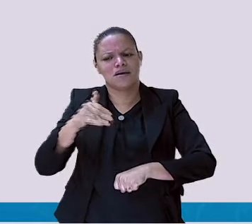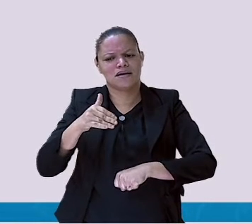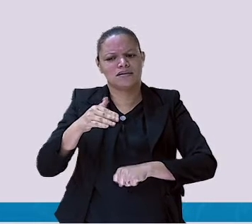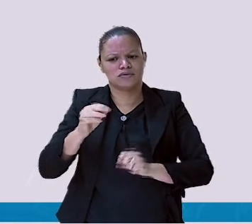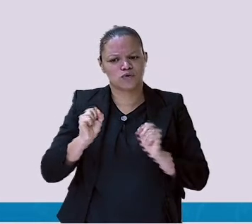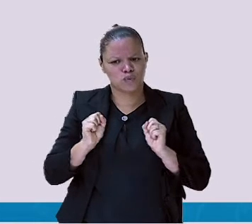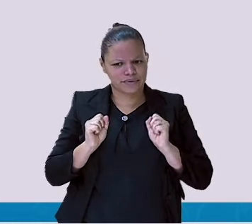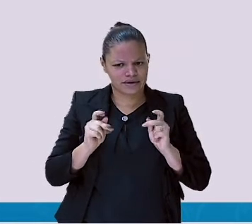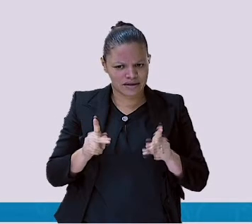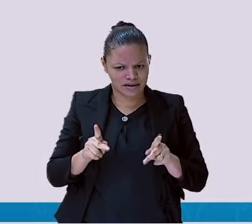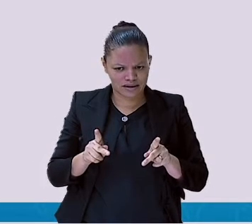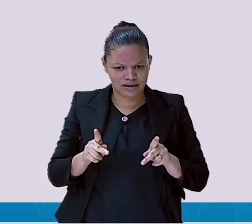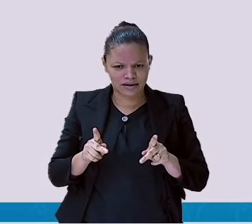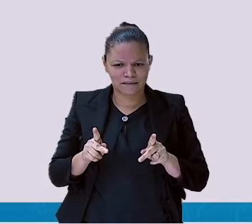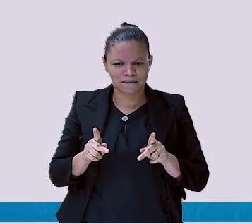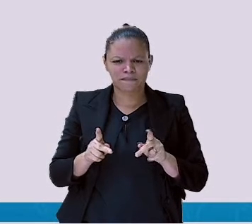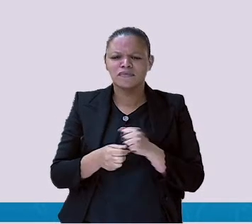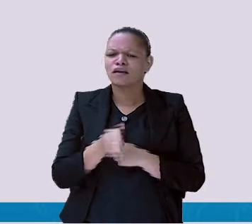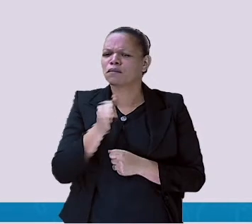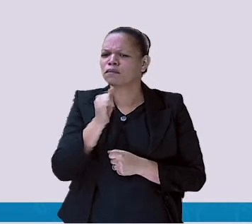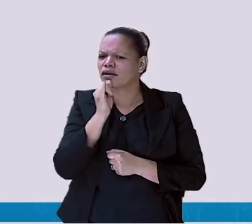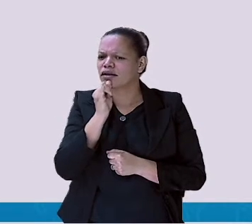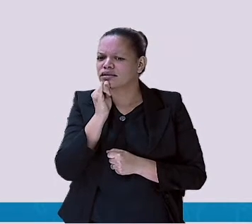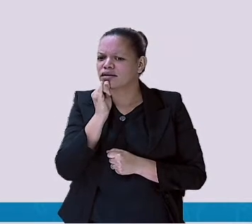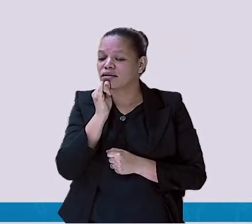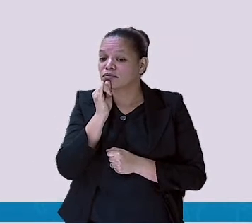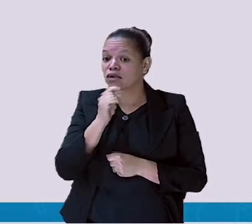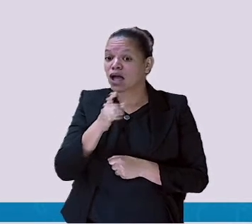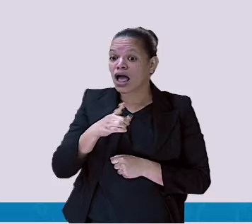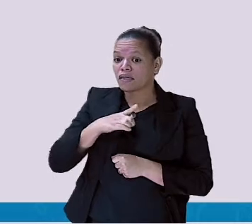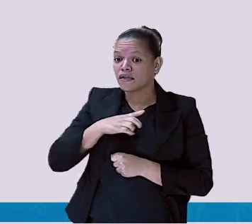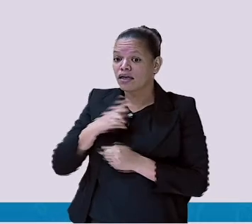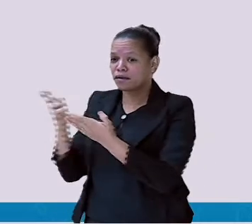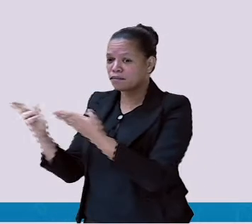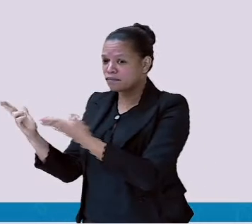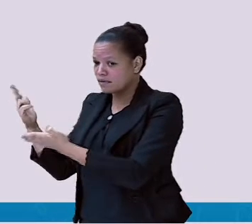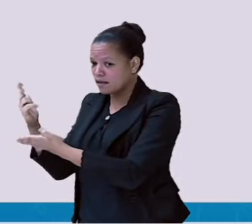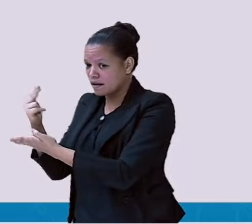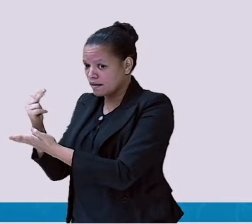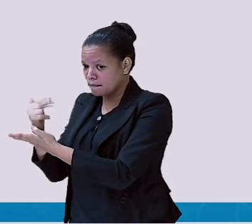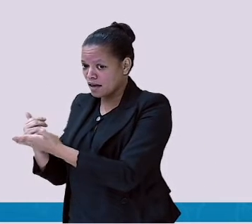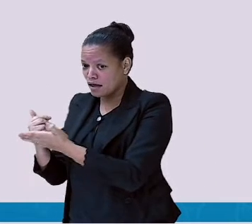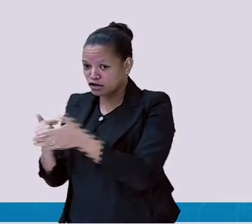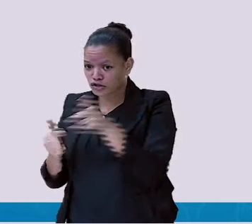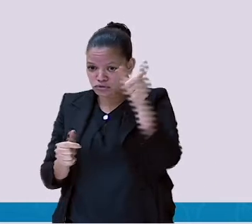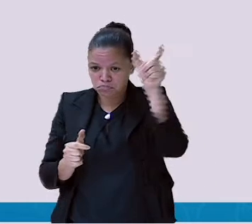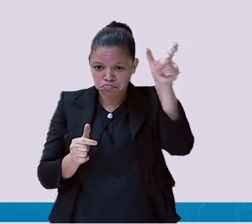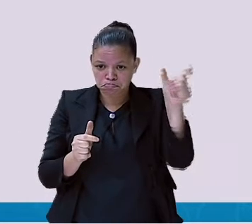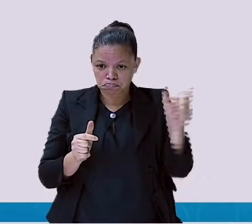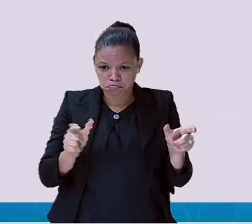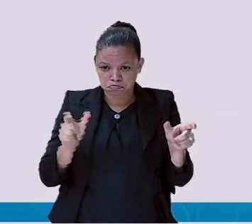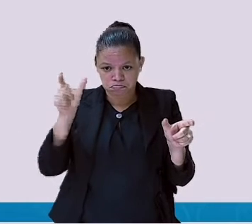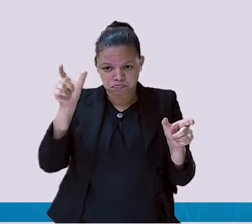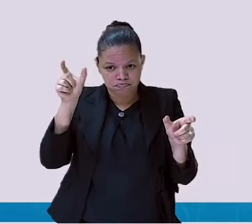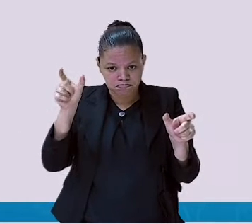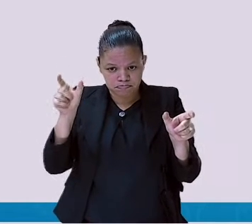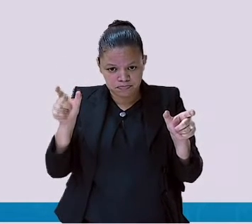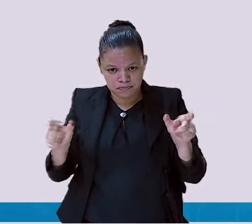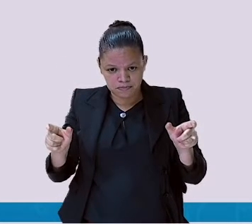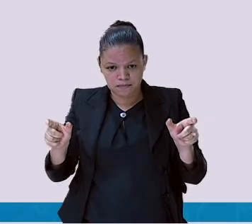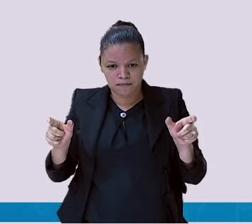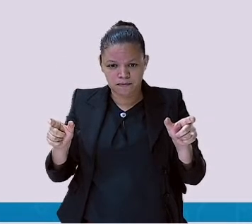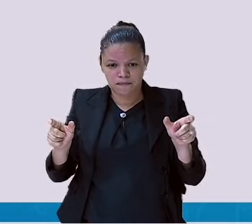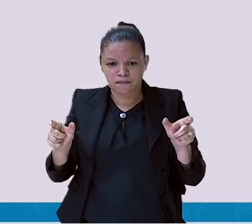vendo? É fininho a espessura aqui da artéria e o lugar